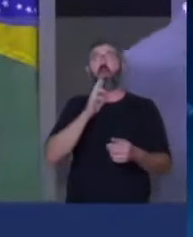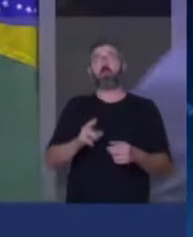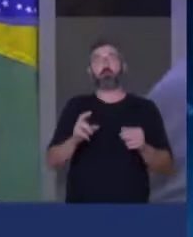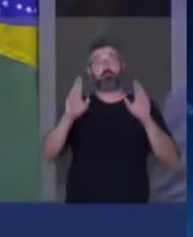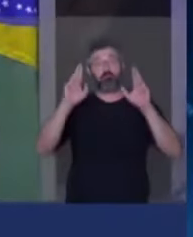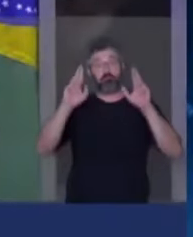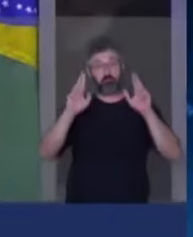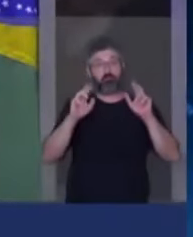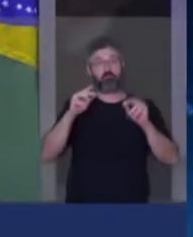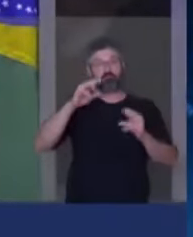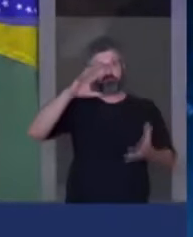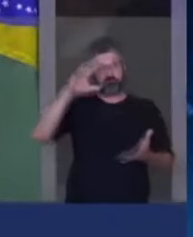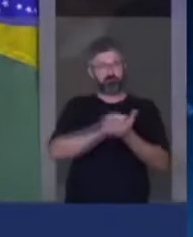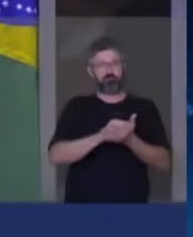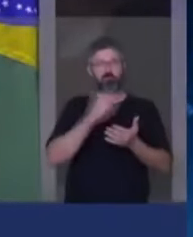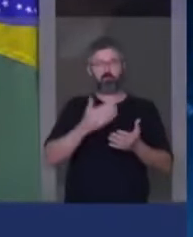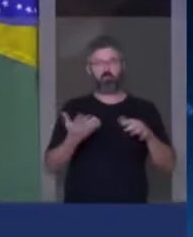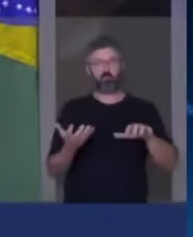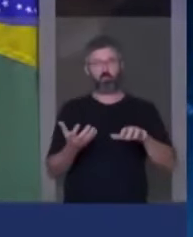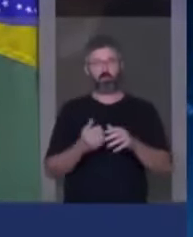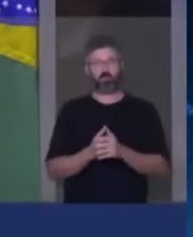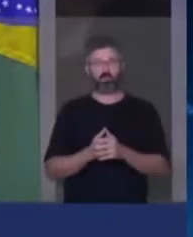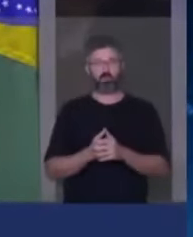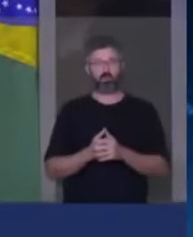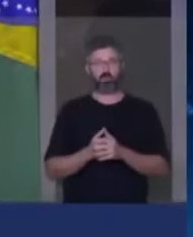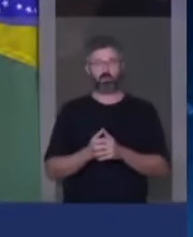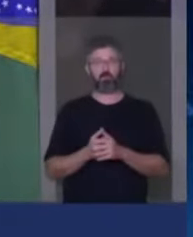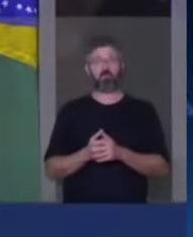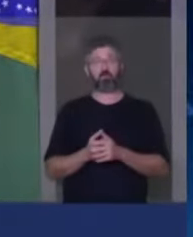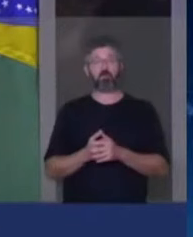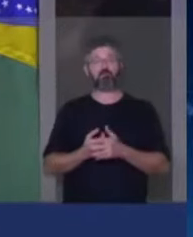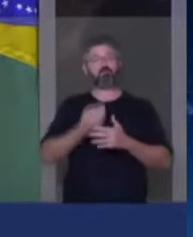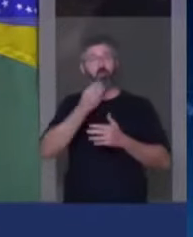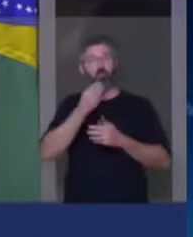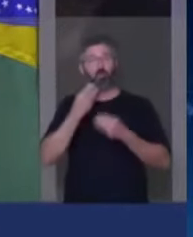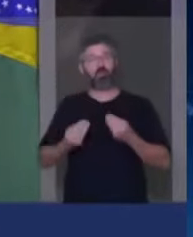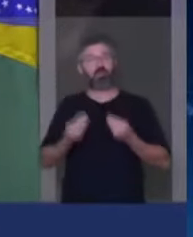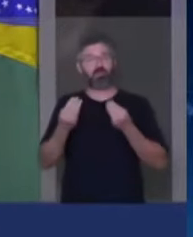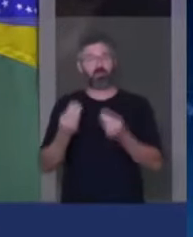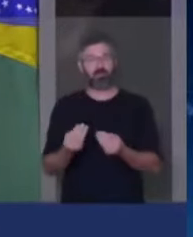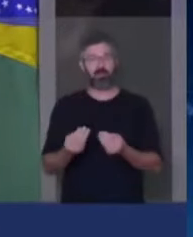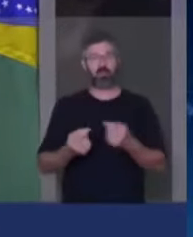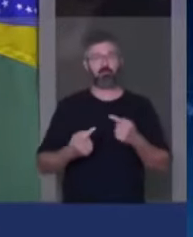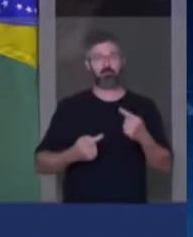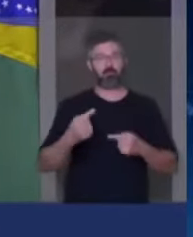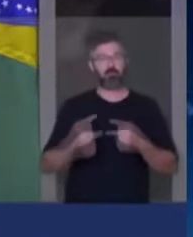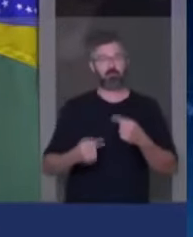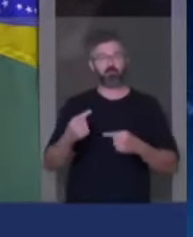séria com a tragédia, a catástrofe que se abateu sobre os bairros de